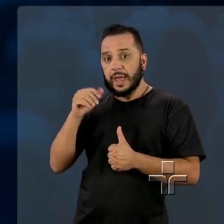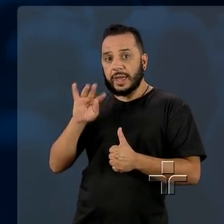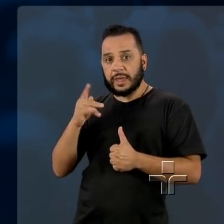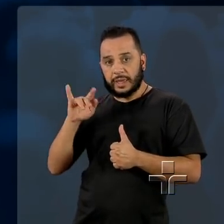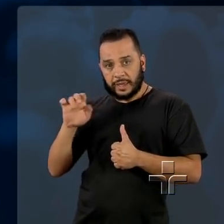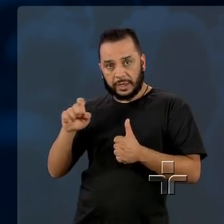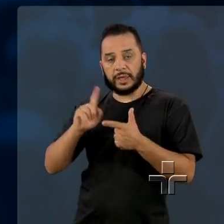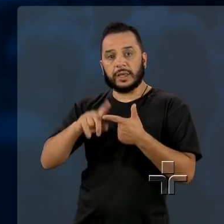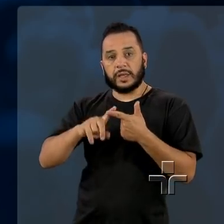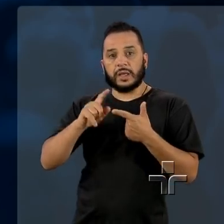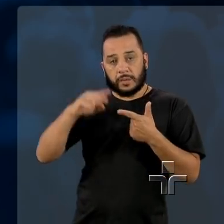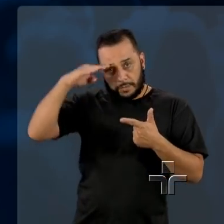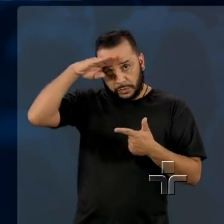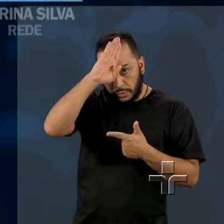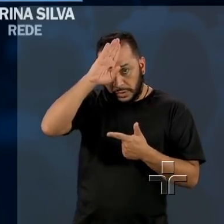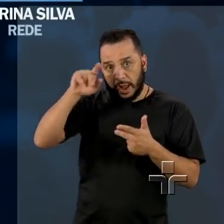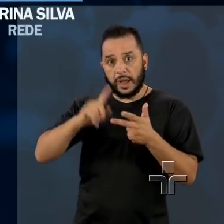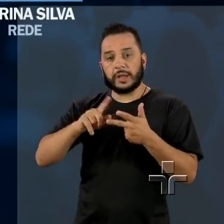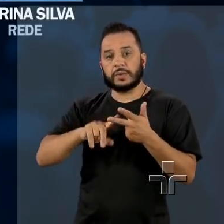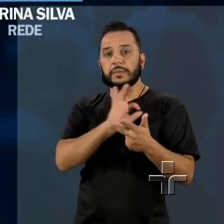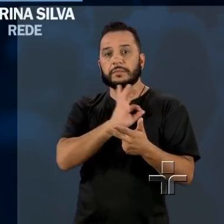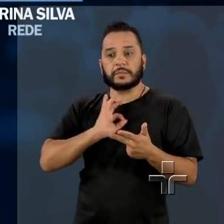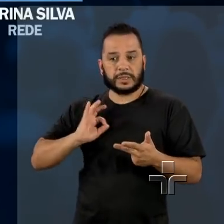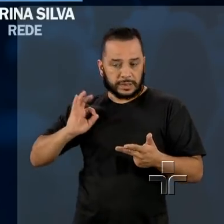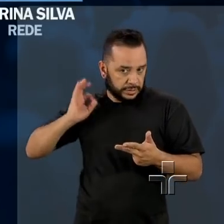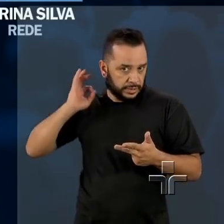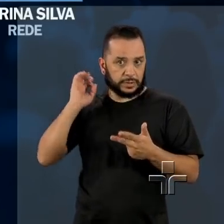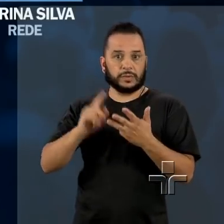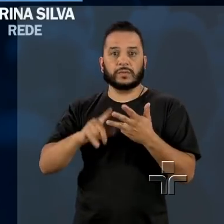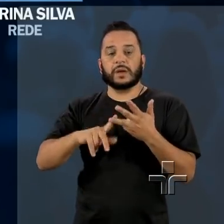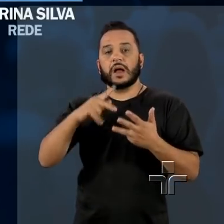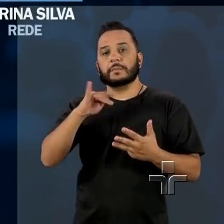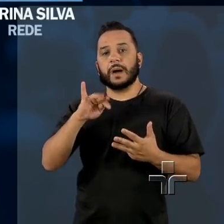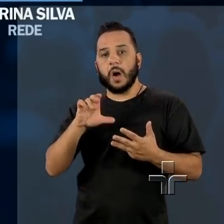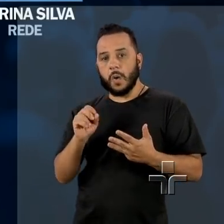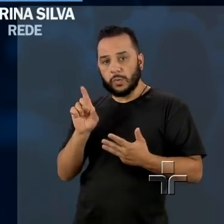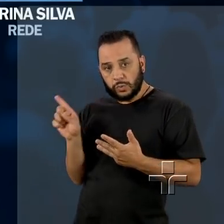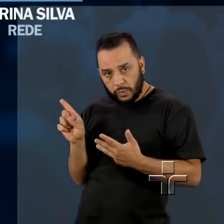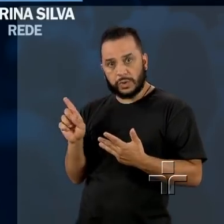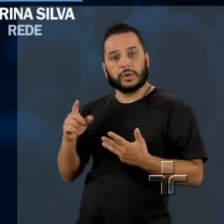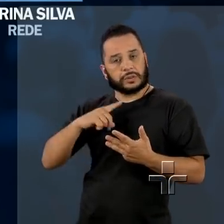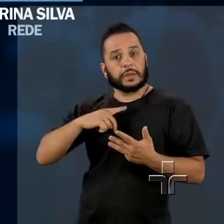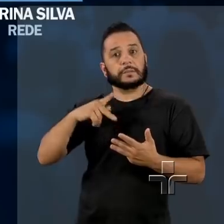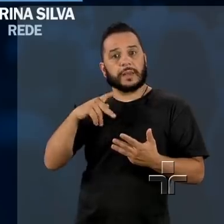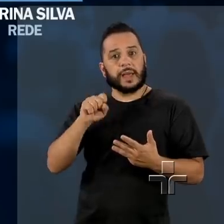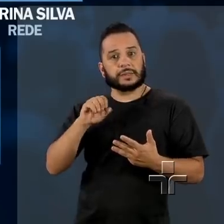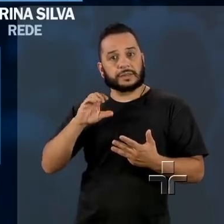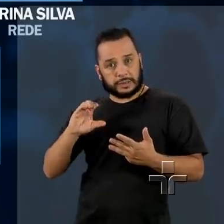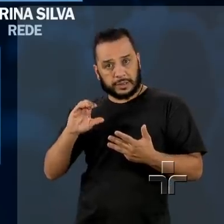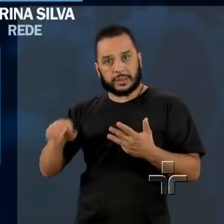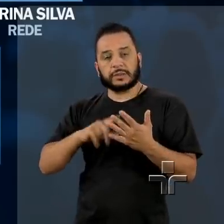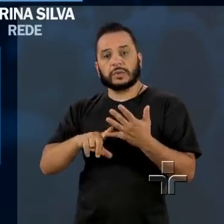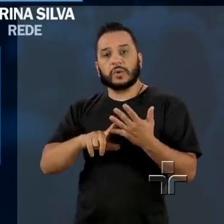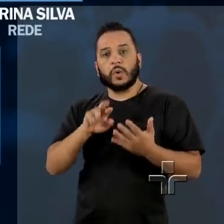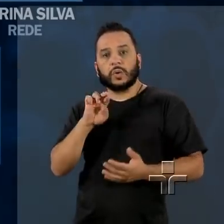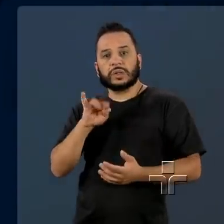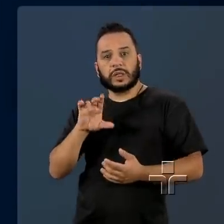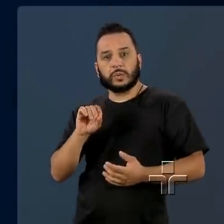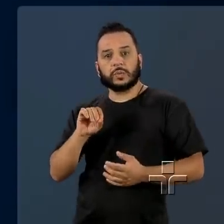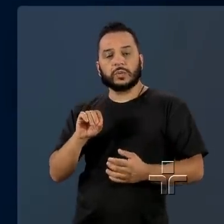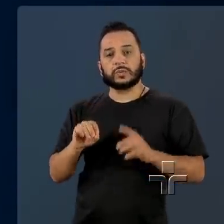Na bancada estão o jornalista e escritor Jorge da Cunha Lima e o filósofo Luiz Felipe Pondé, professor da PUC e da